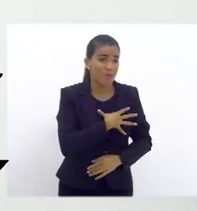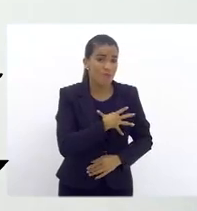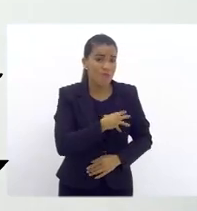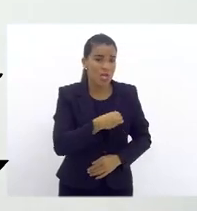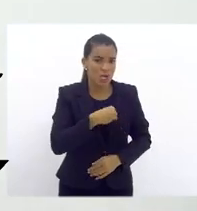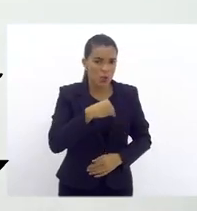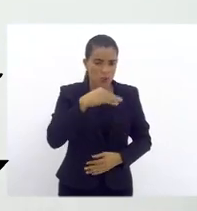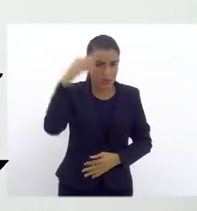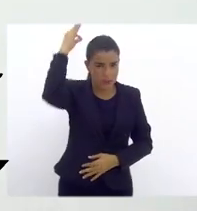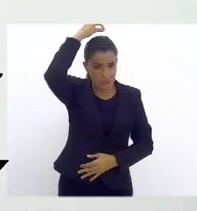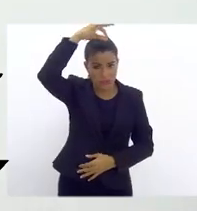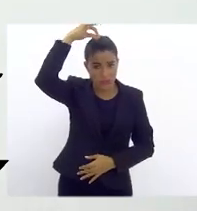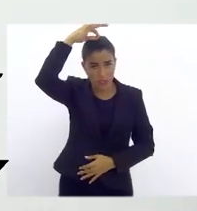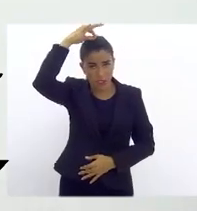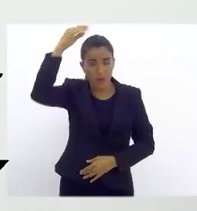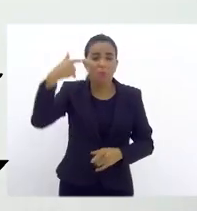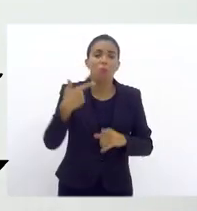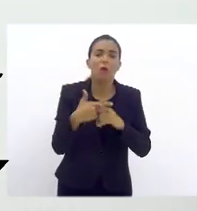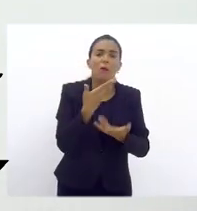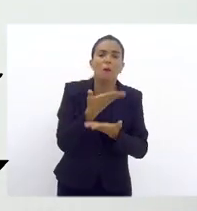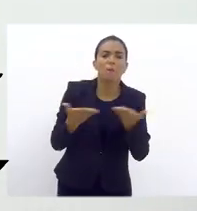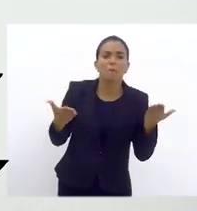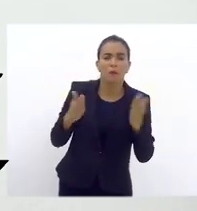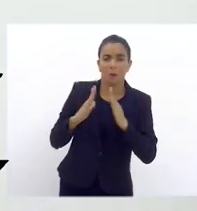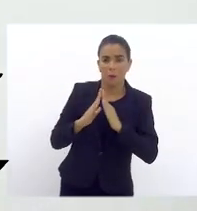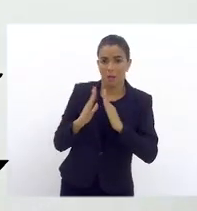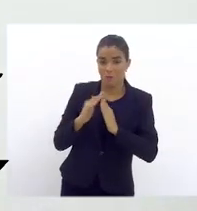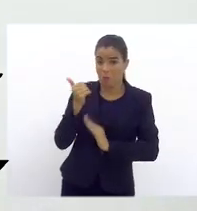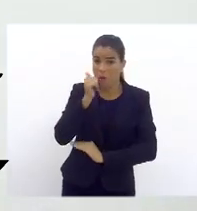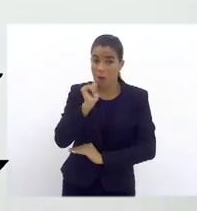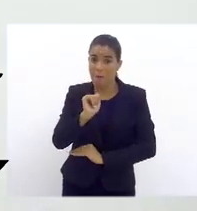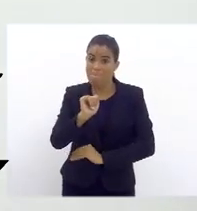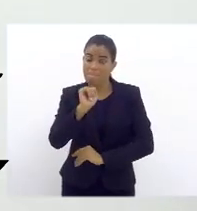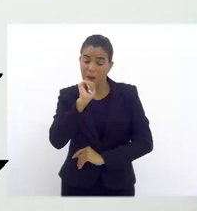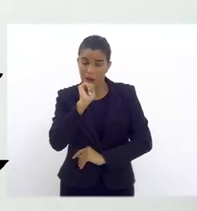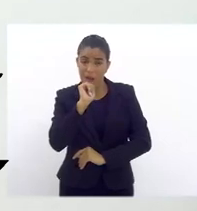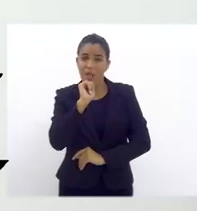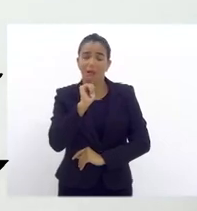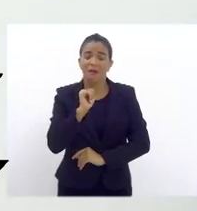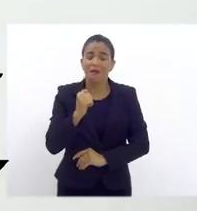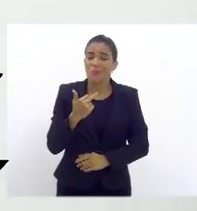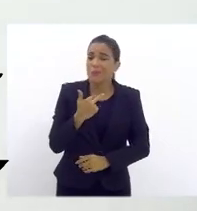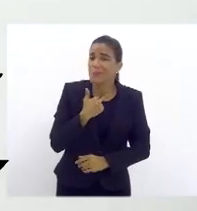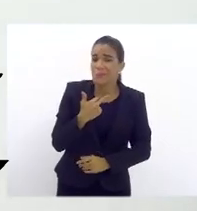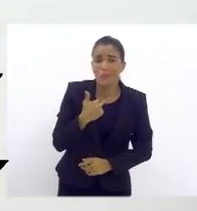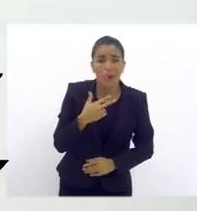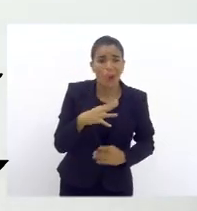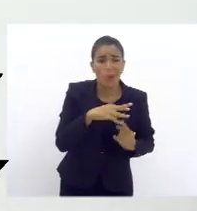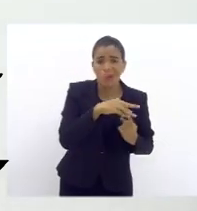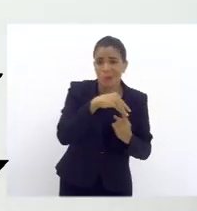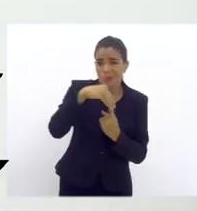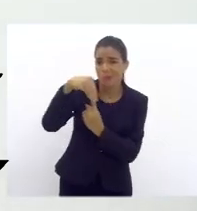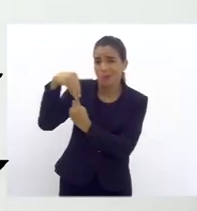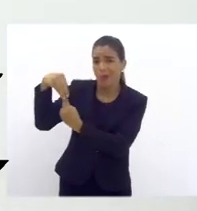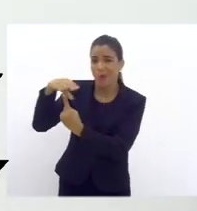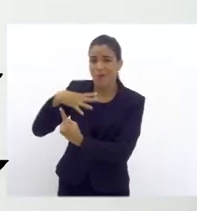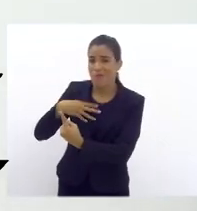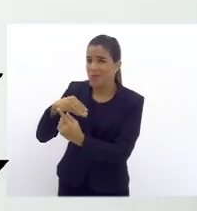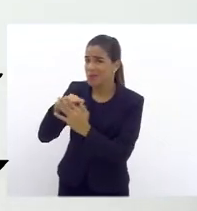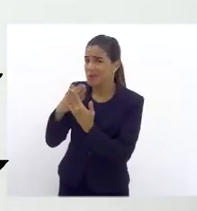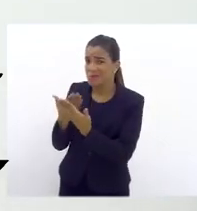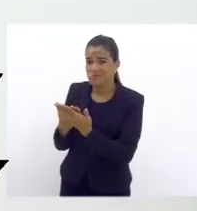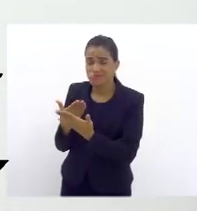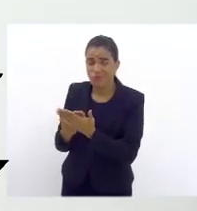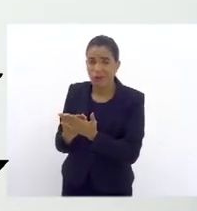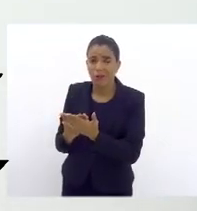chorando porque perdeu uma casa uma mãe falando eu não posso levar meu filho à escola